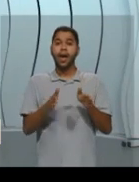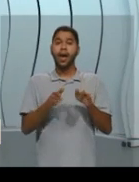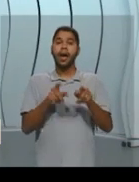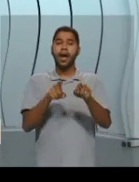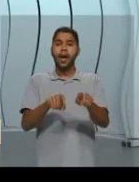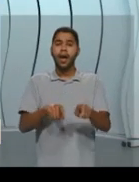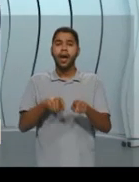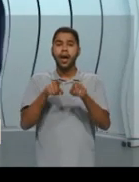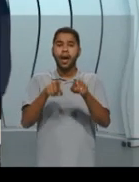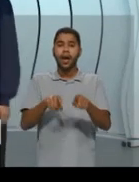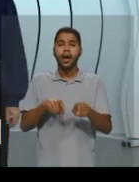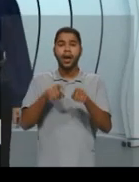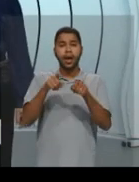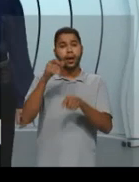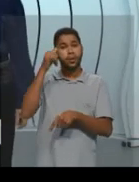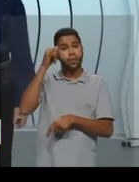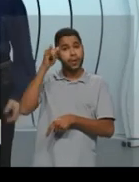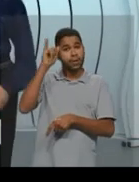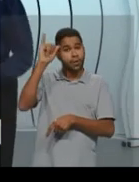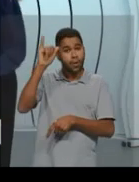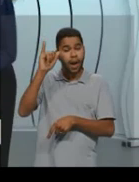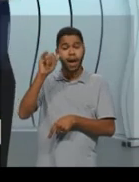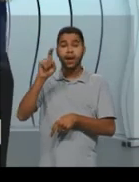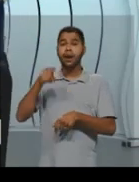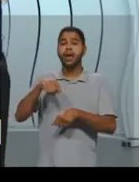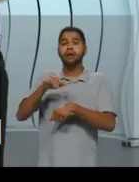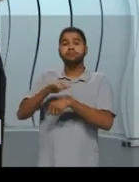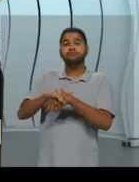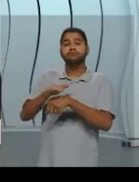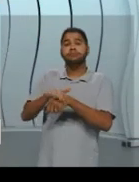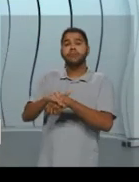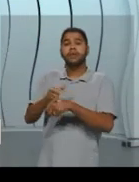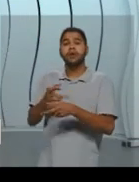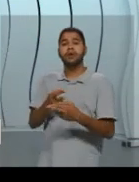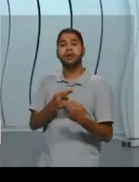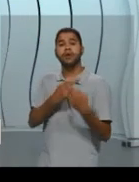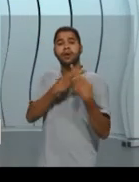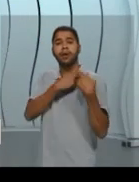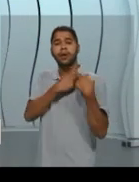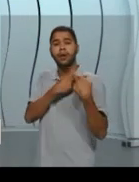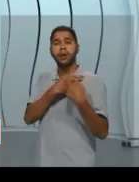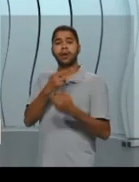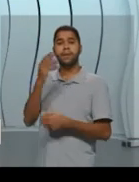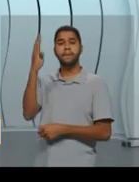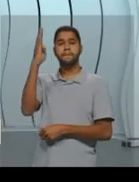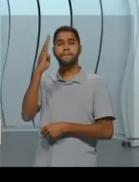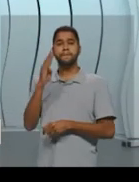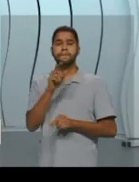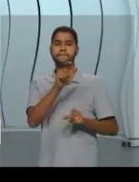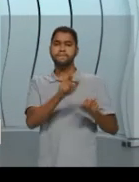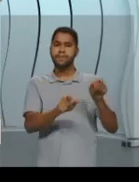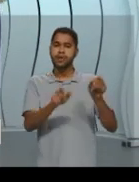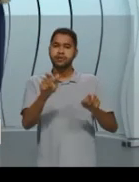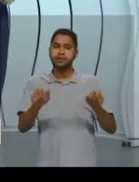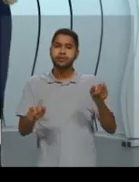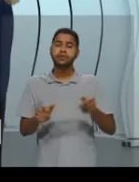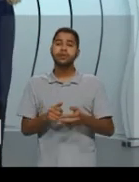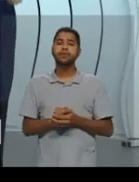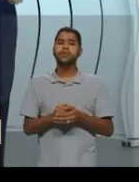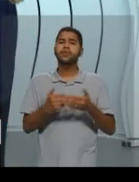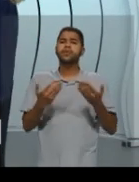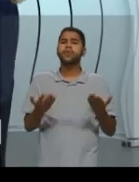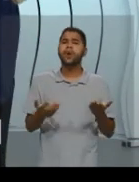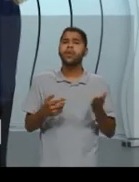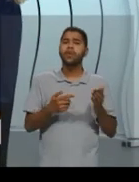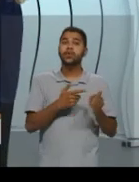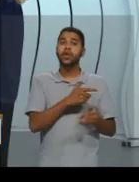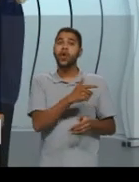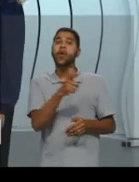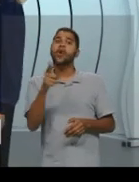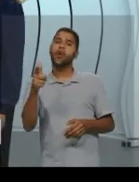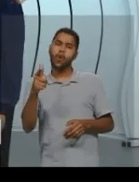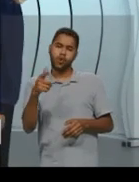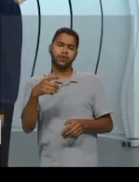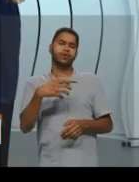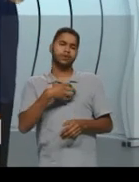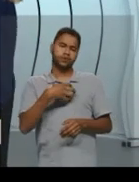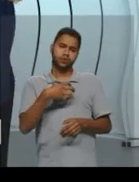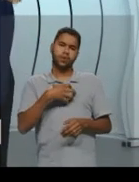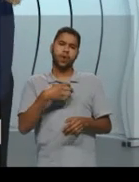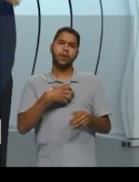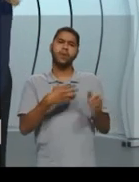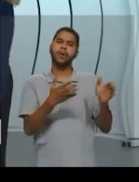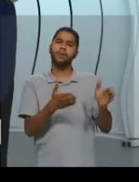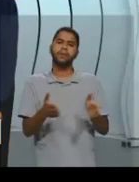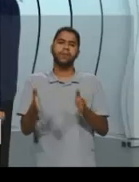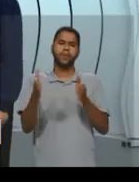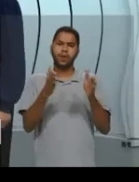totalmente nas mãos dos brasileiros. Qual é o pressuposto aqui? Existem outras formas de produção